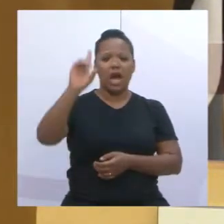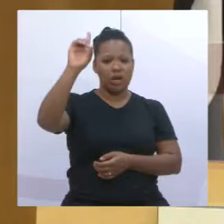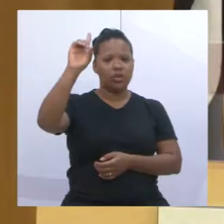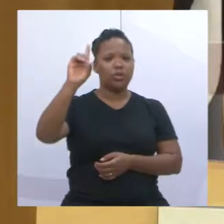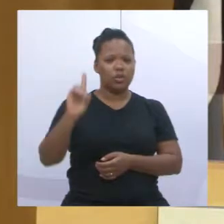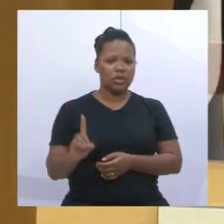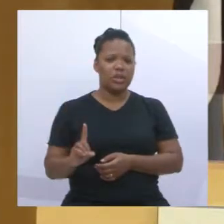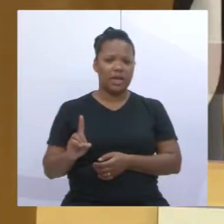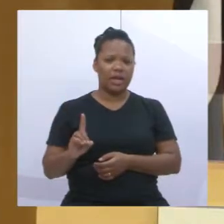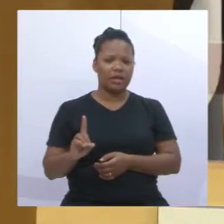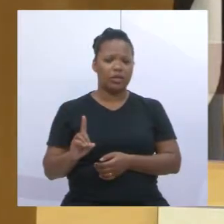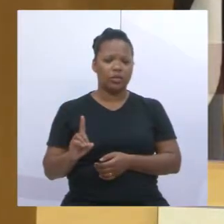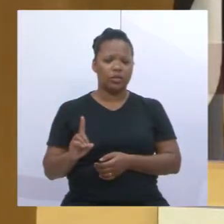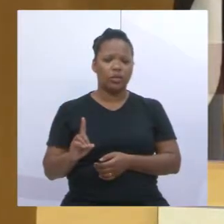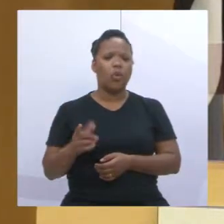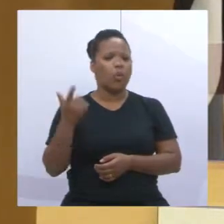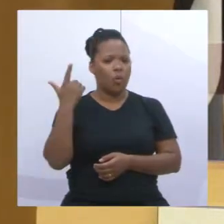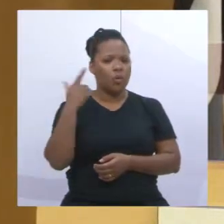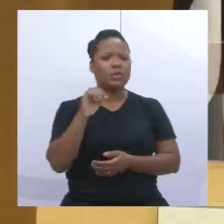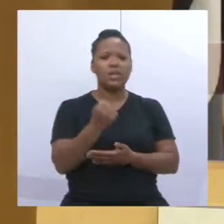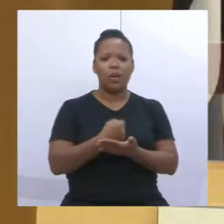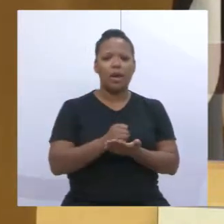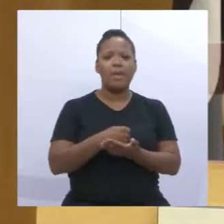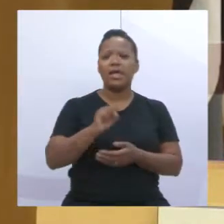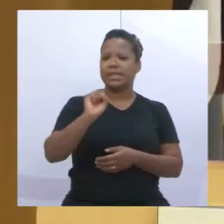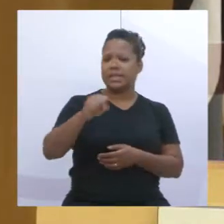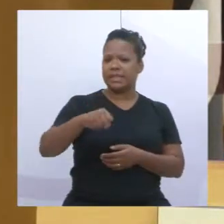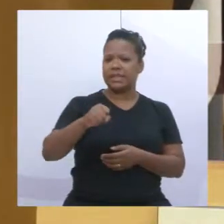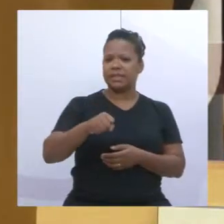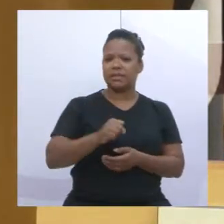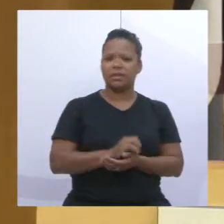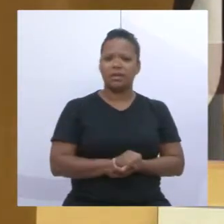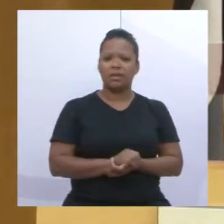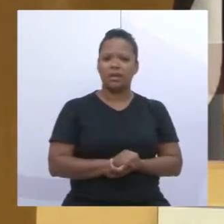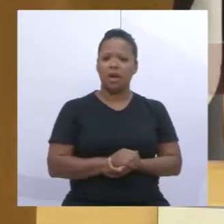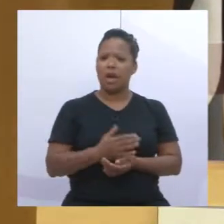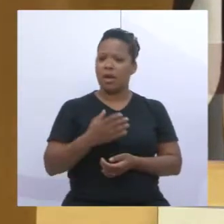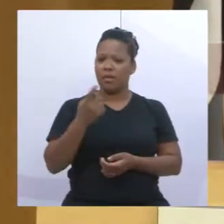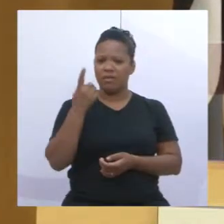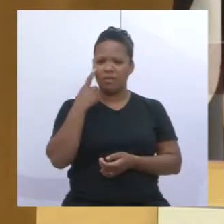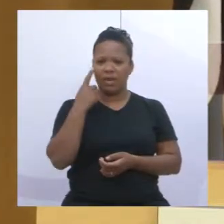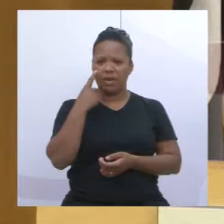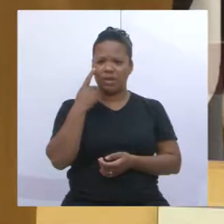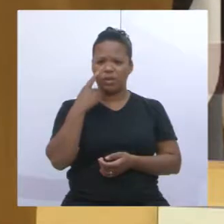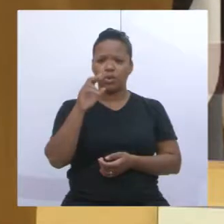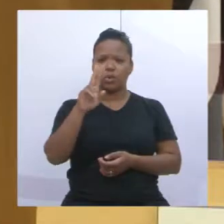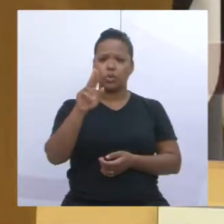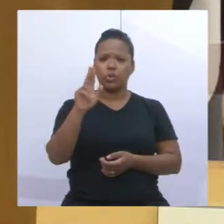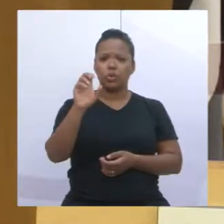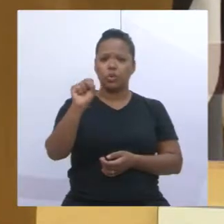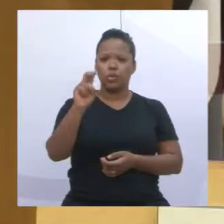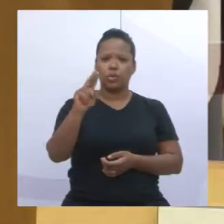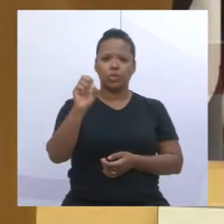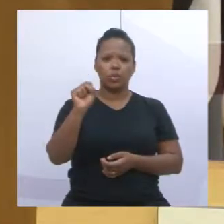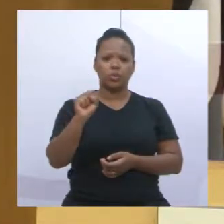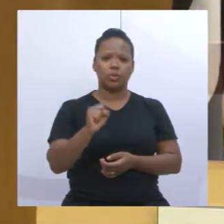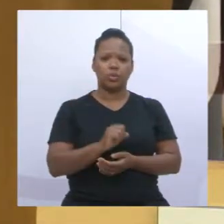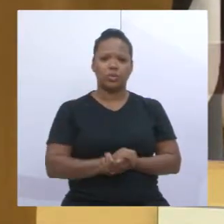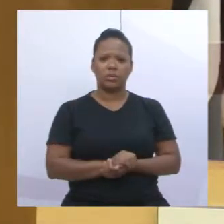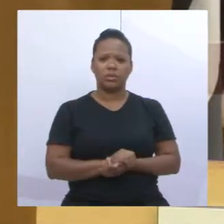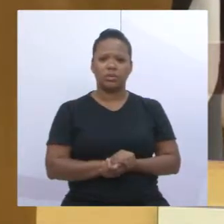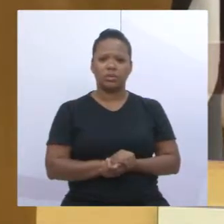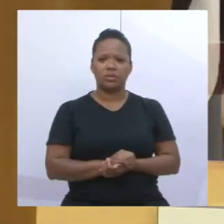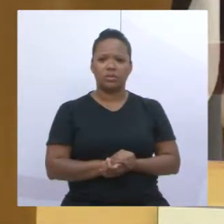de todos ter acesso ao medicamento, sim. Mas quando eu vejo o meu usuário do SUS, carente,